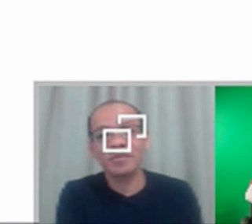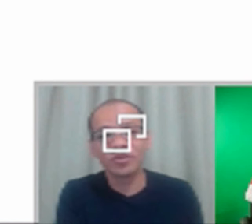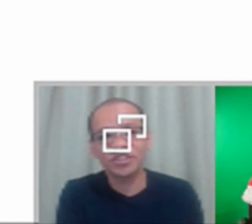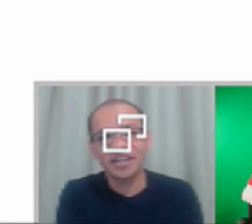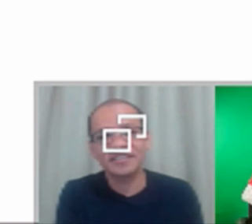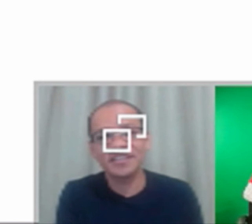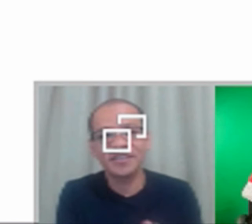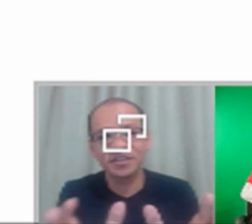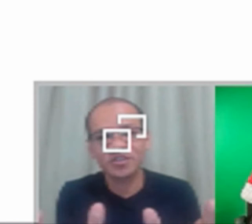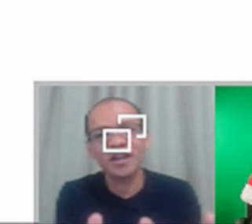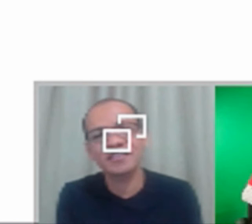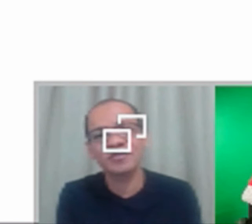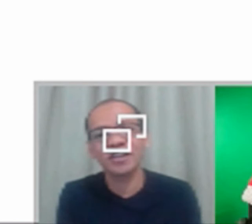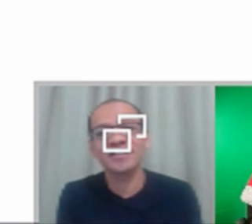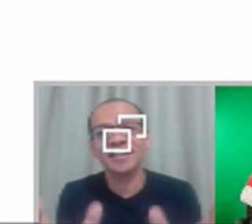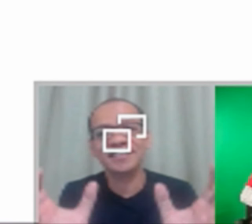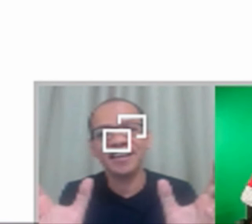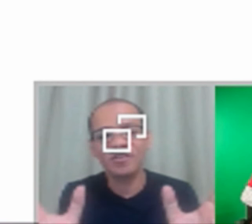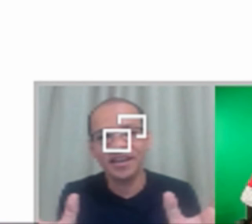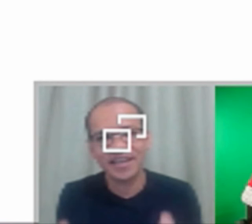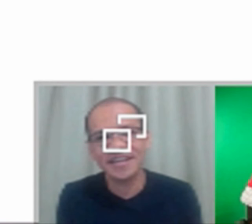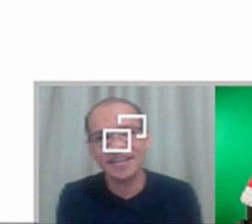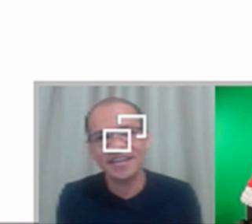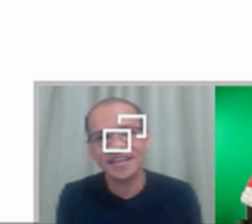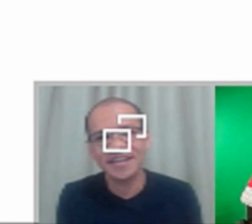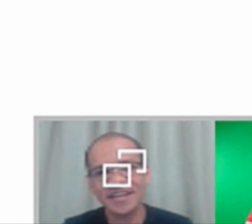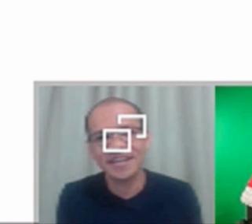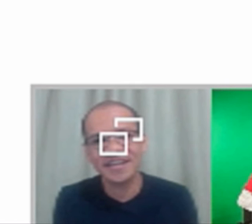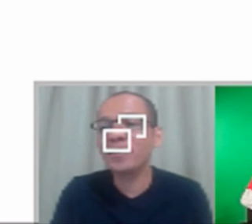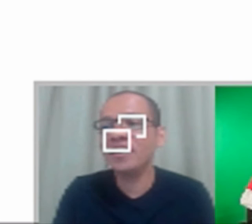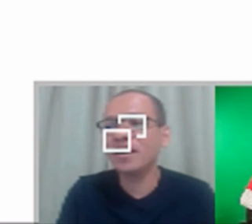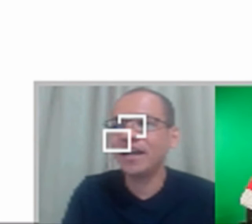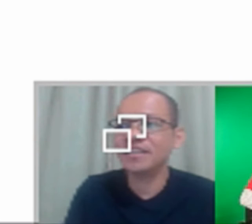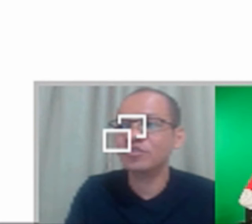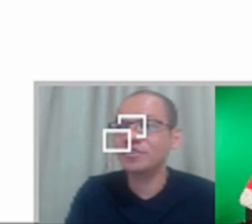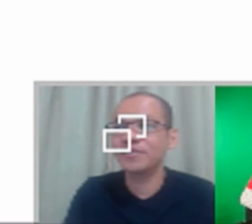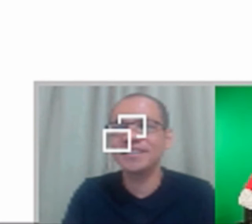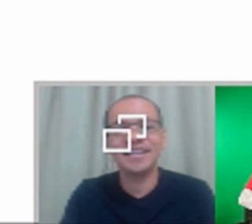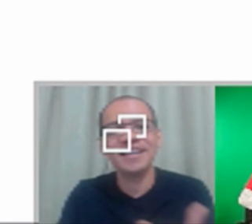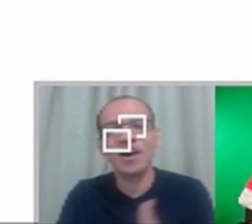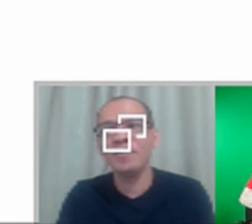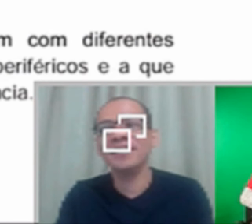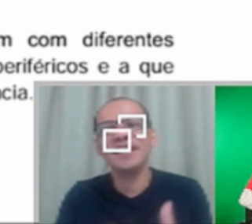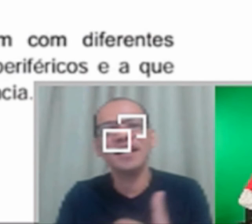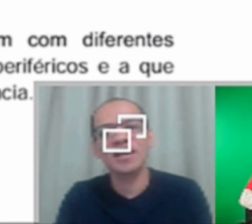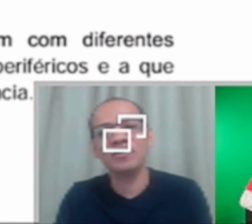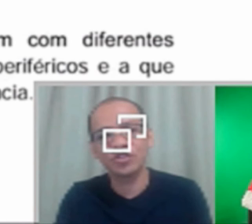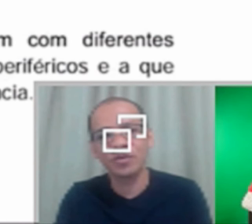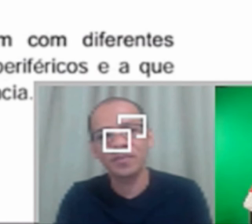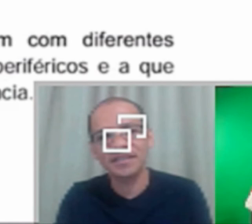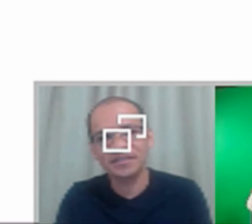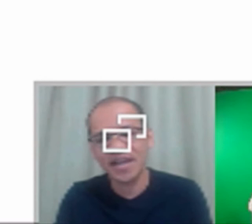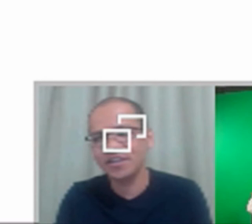isso é química, isso é biologia. A divisão das 45 questões, ela está igualitária e, na minha opinião, as questões de física têm